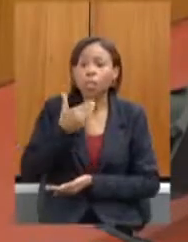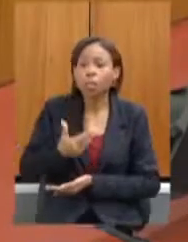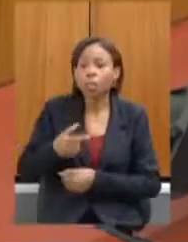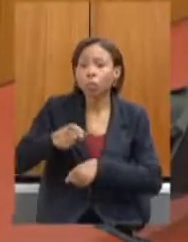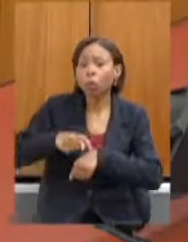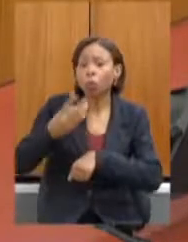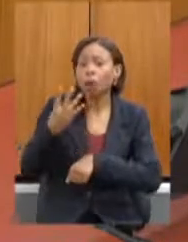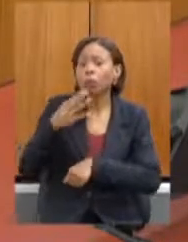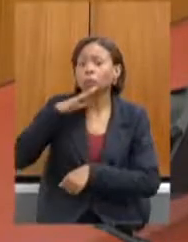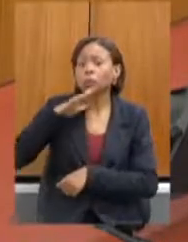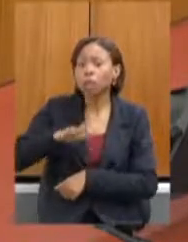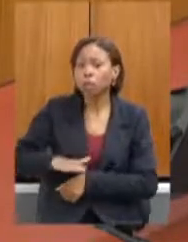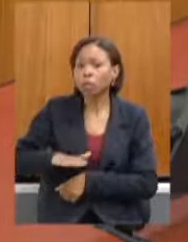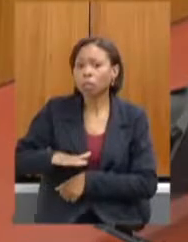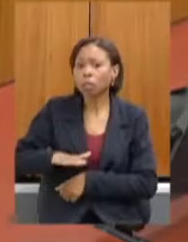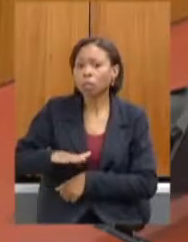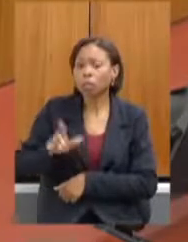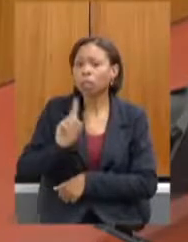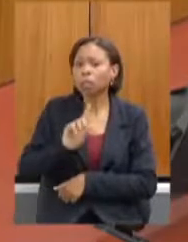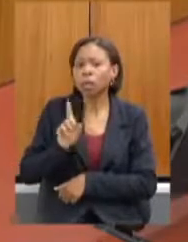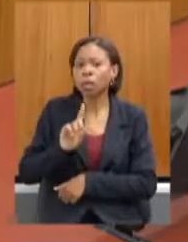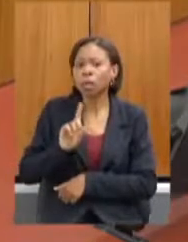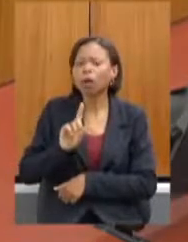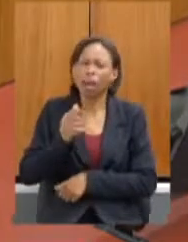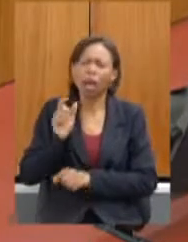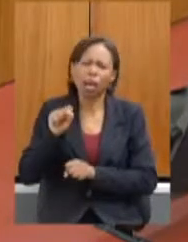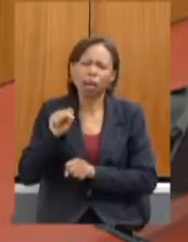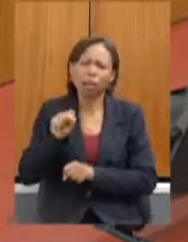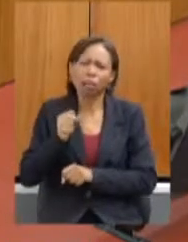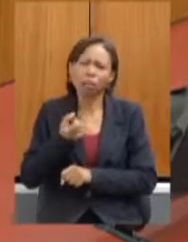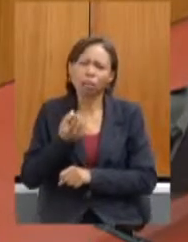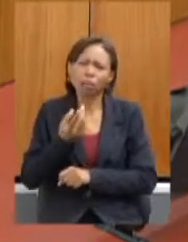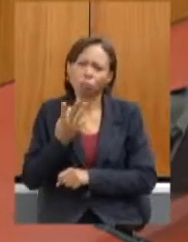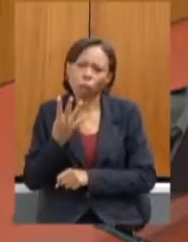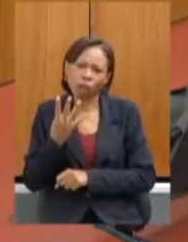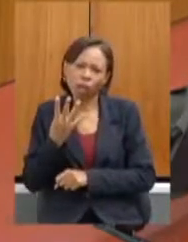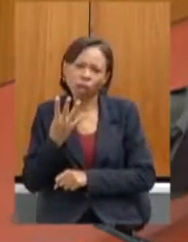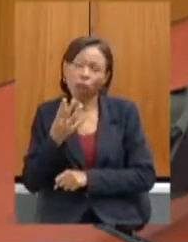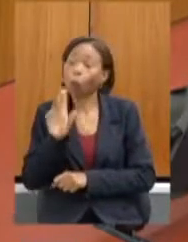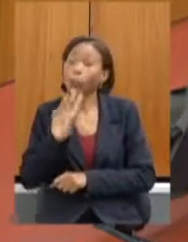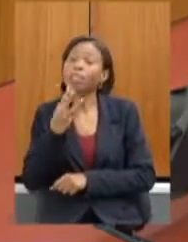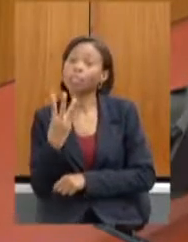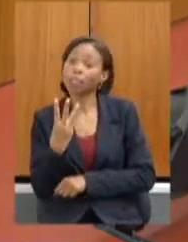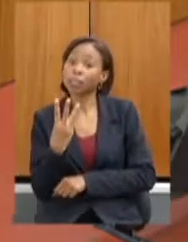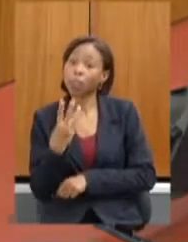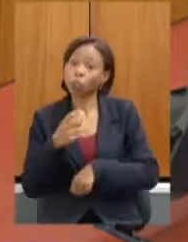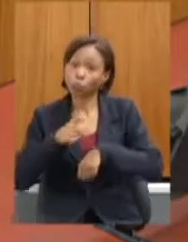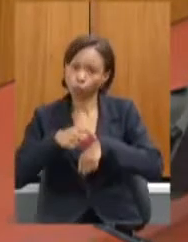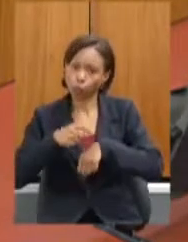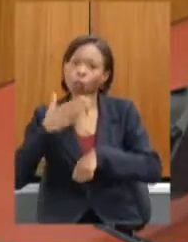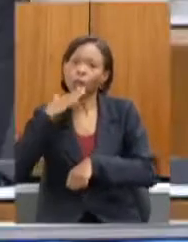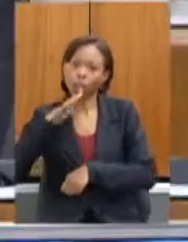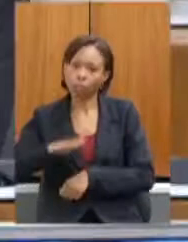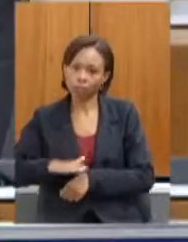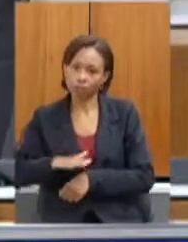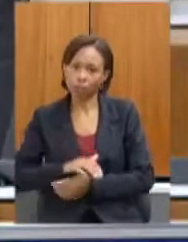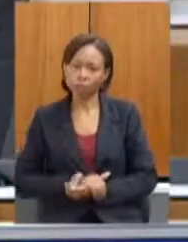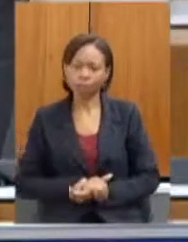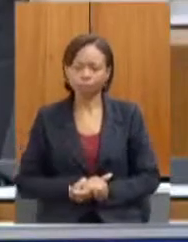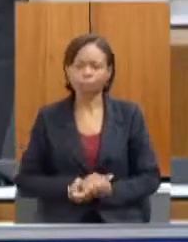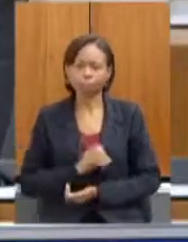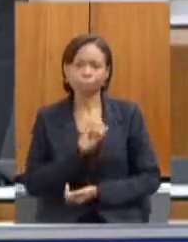ou 6:00 às 16horas 15:15 horas nesse hora tá